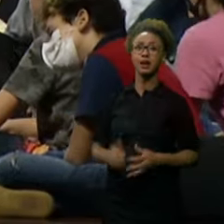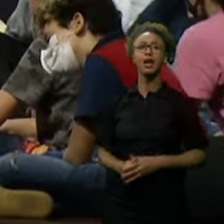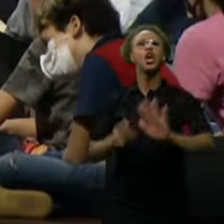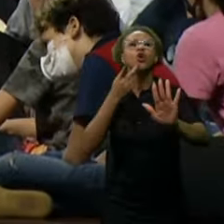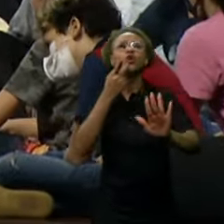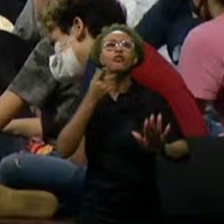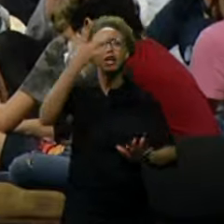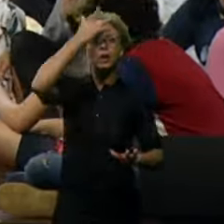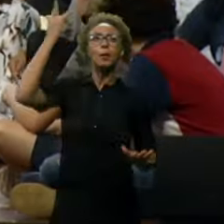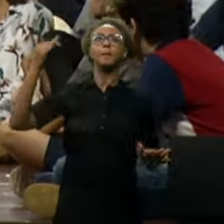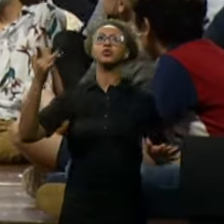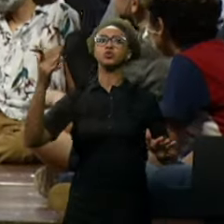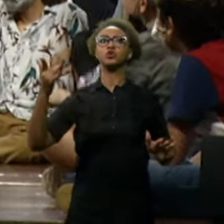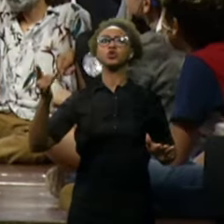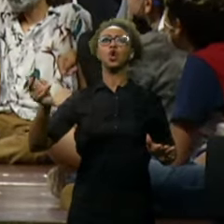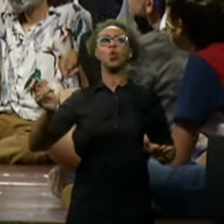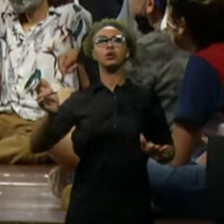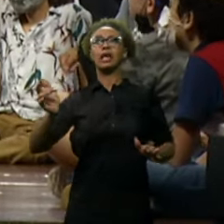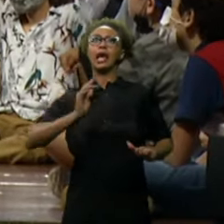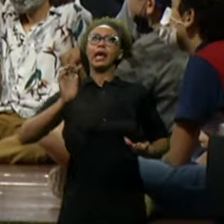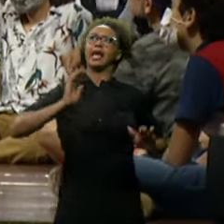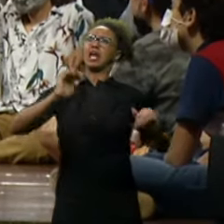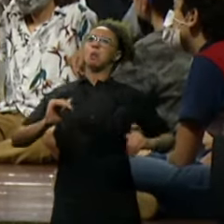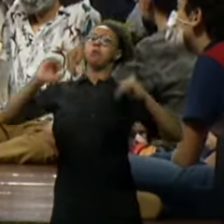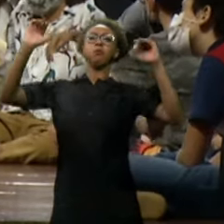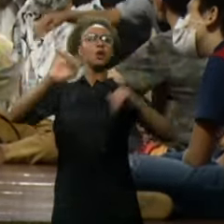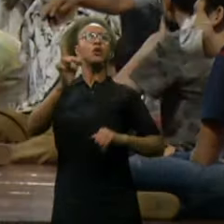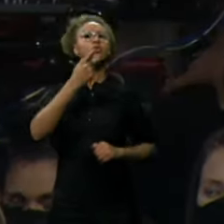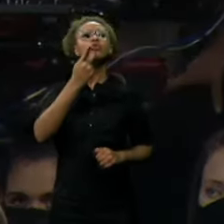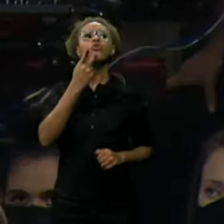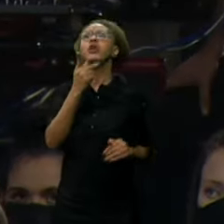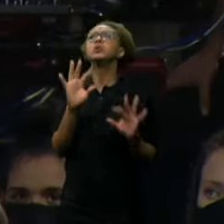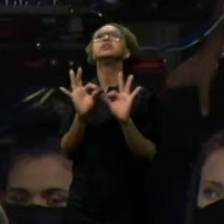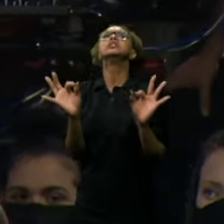eu nem tô falando de gente graúda tô falando de gente mais ou menos